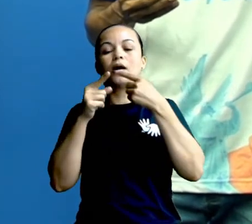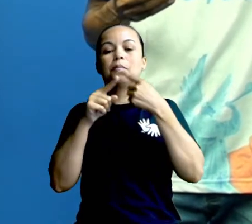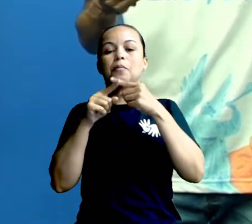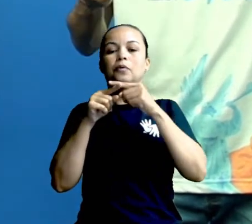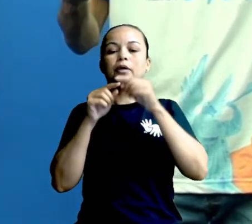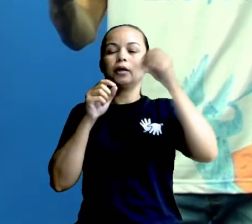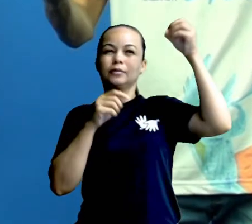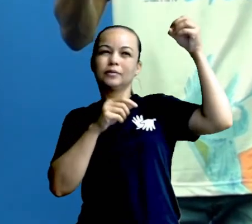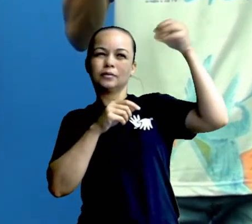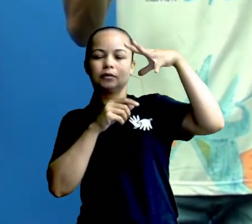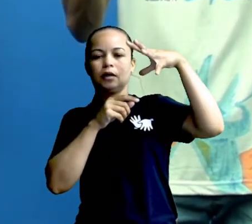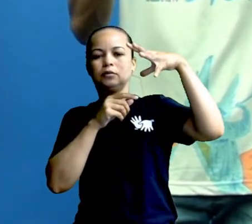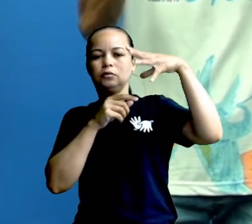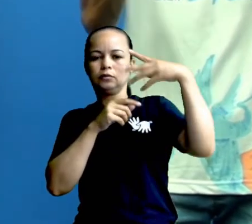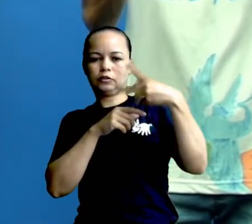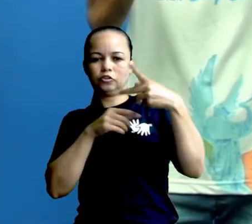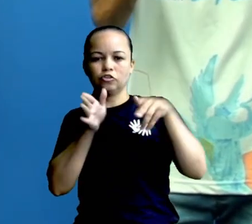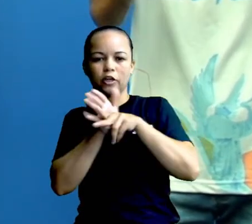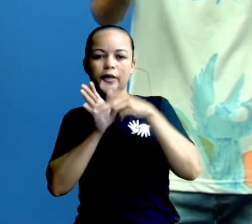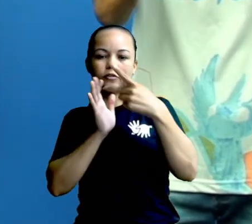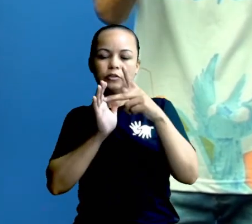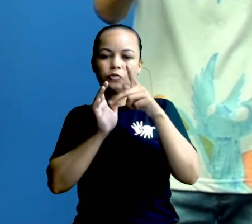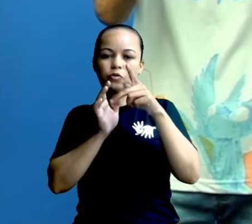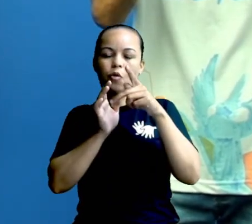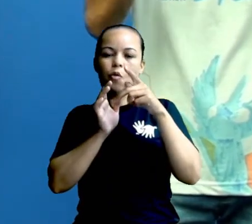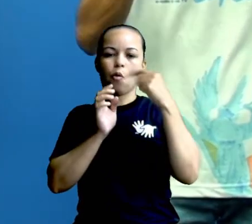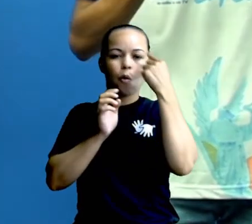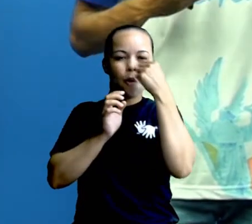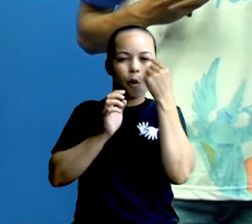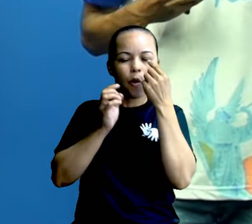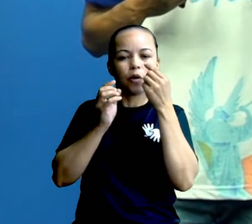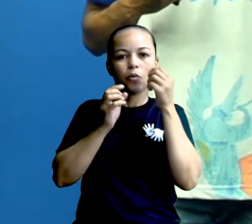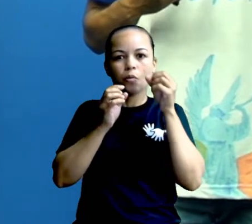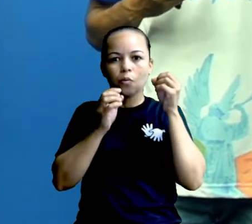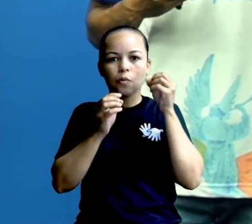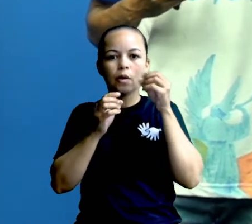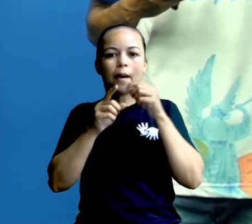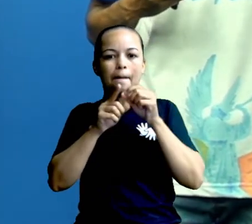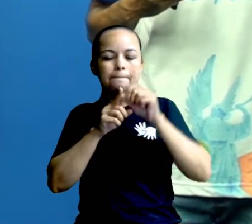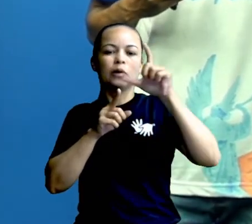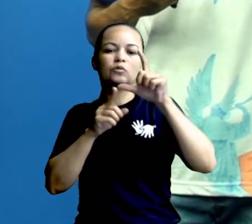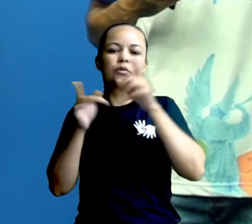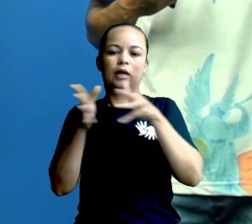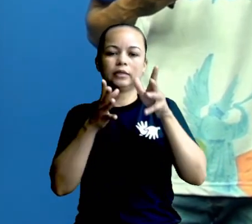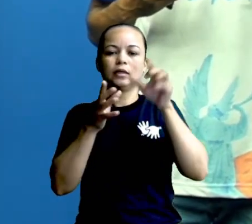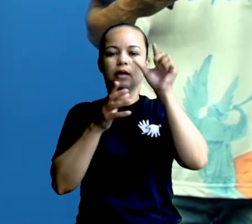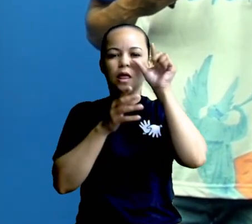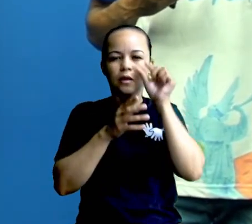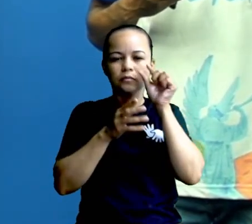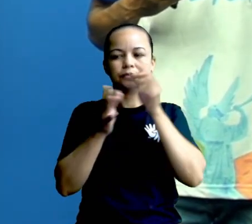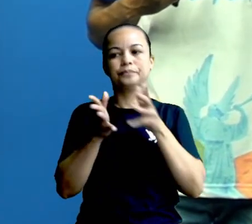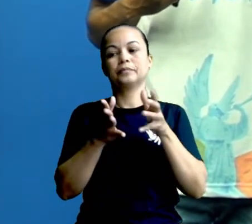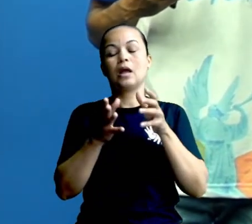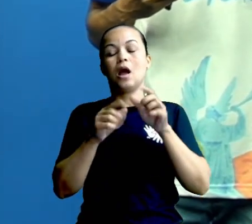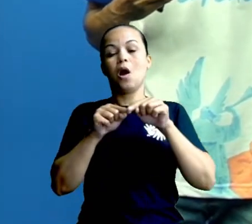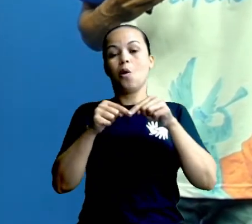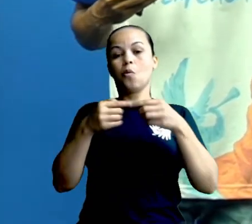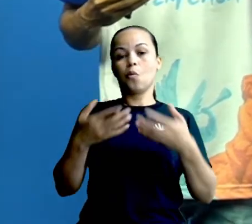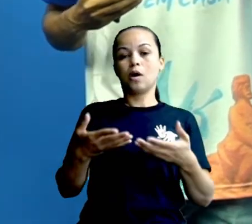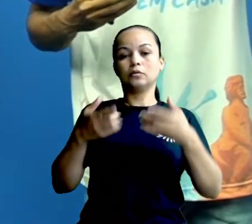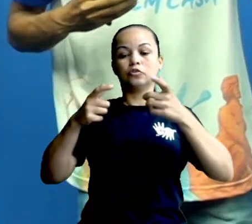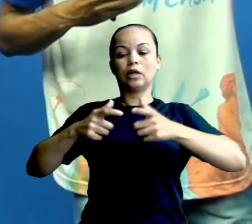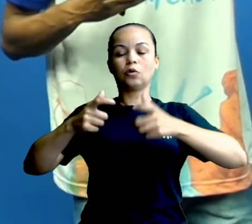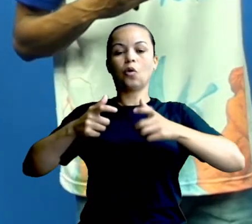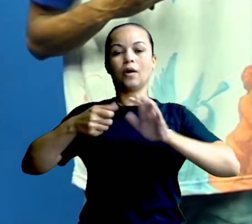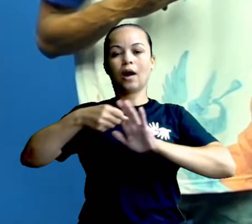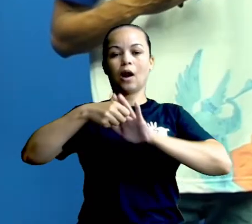Fecha porque a intensidade luminosa que chega até os seus olhos é muito grande. Então a tendência é fechar. Quando